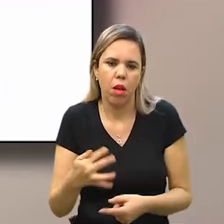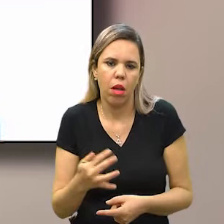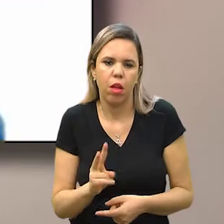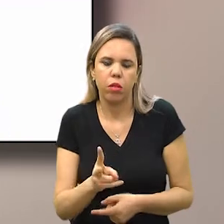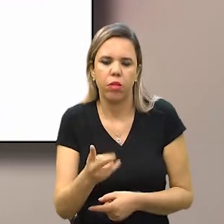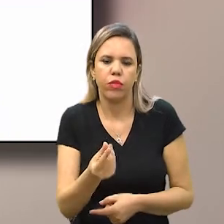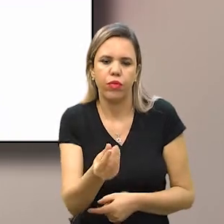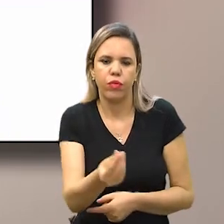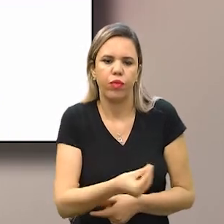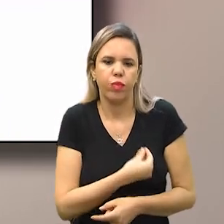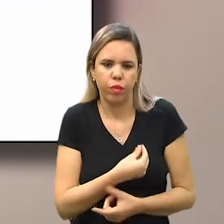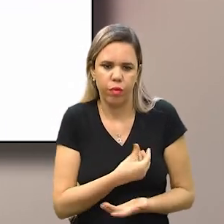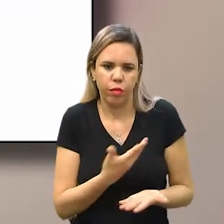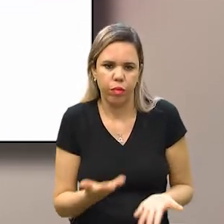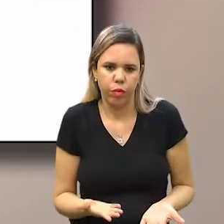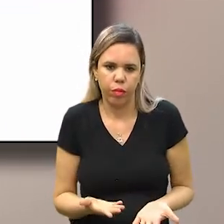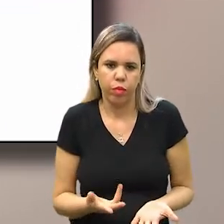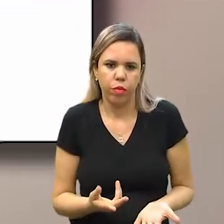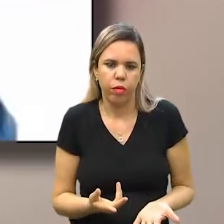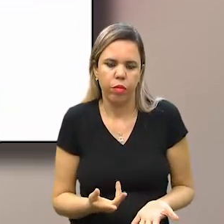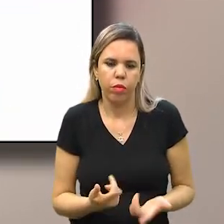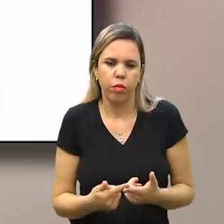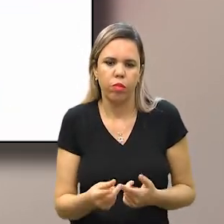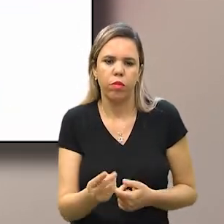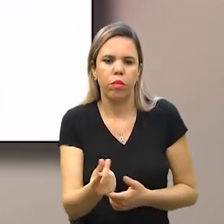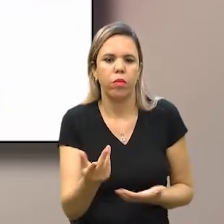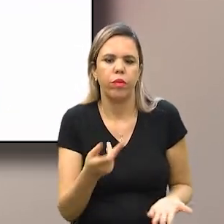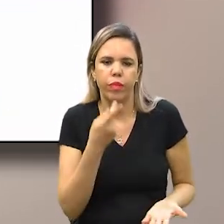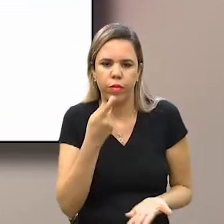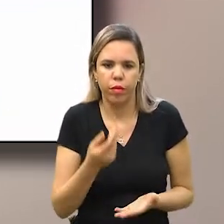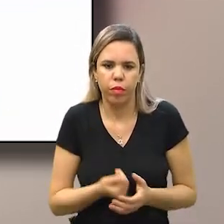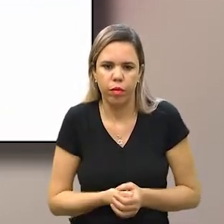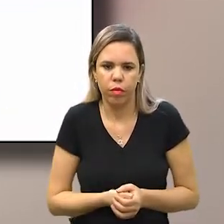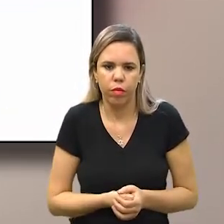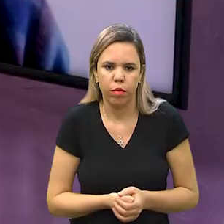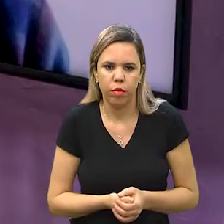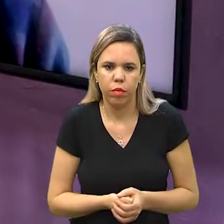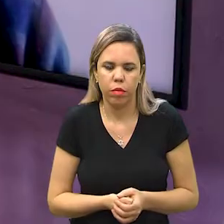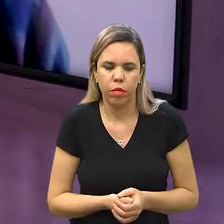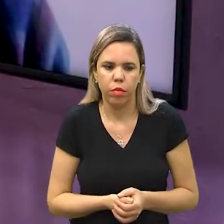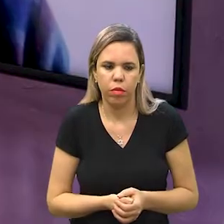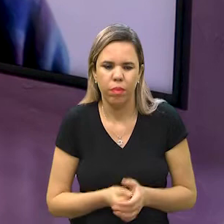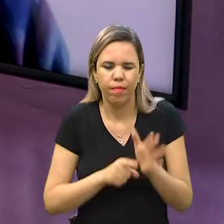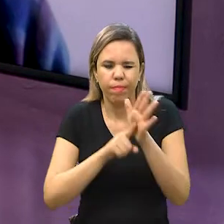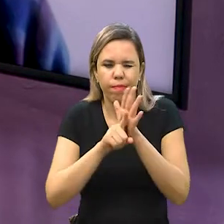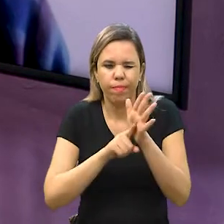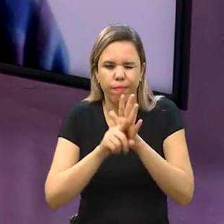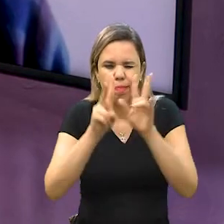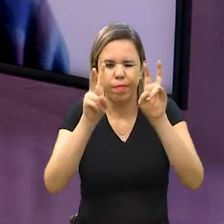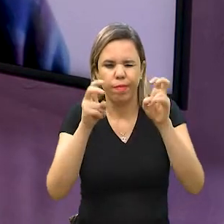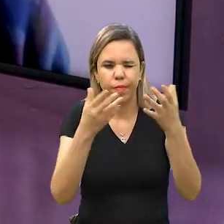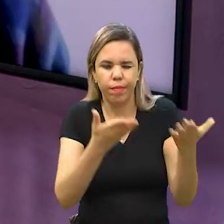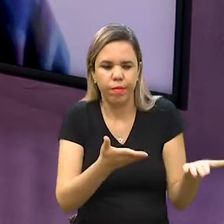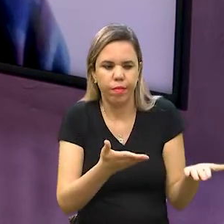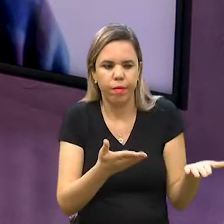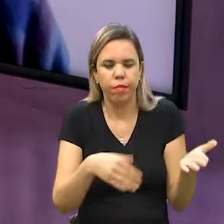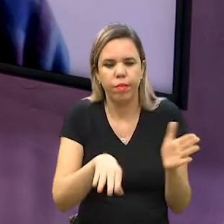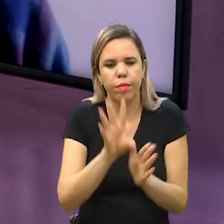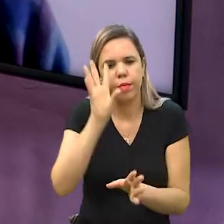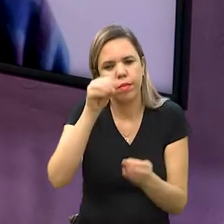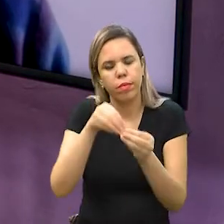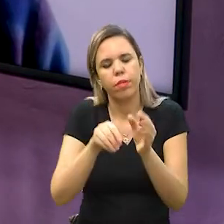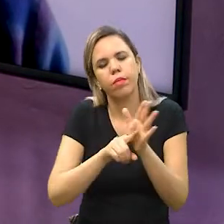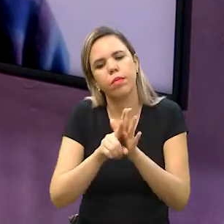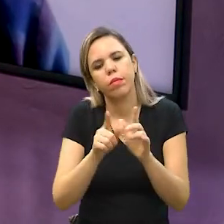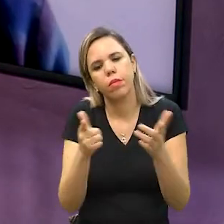essa dor persiste para o resto da vida. Aí é uma sequela permanente, digamos assim, né? E, doutor Marcelo, pesquisando sobre o tema, eu